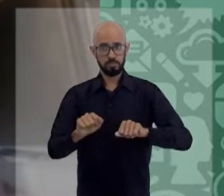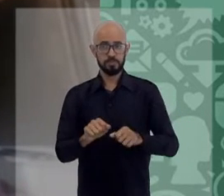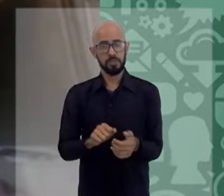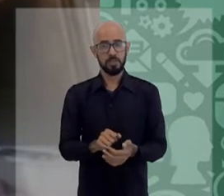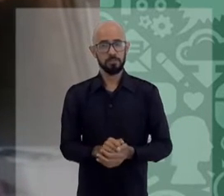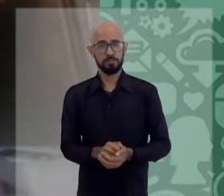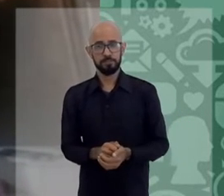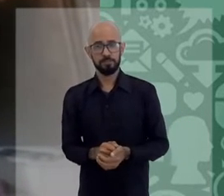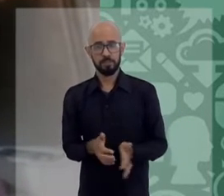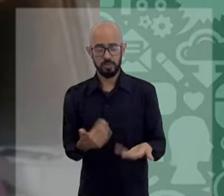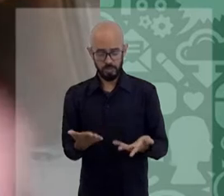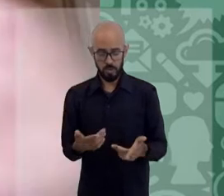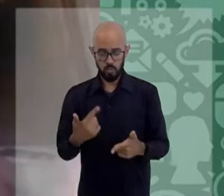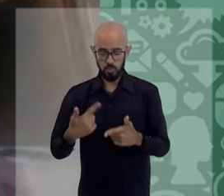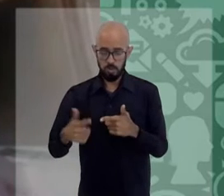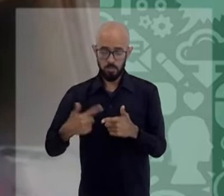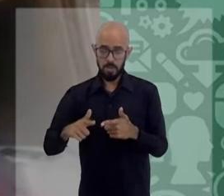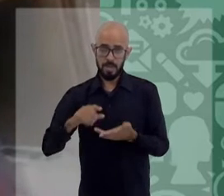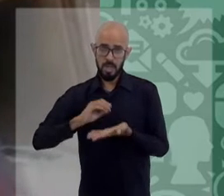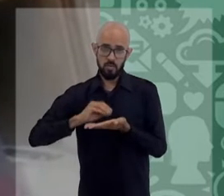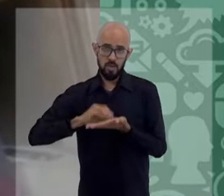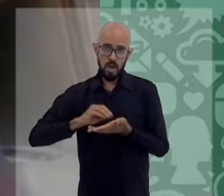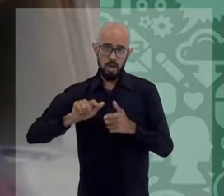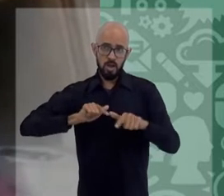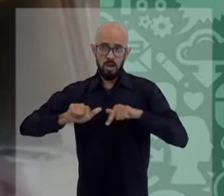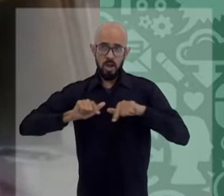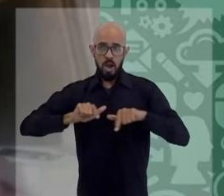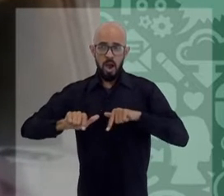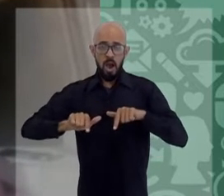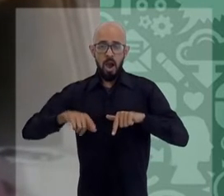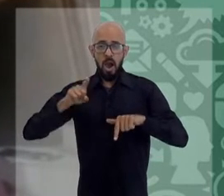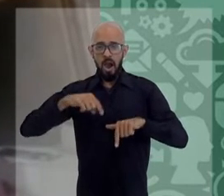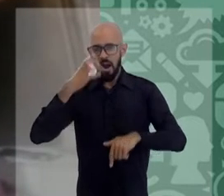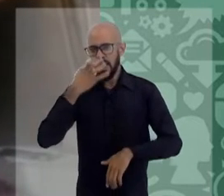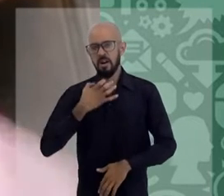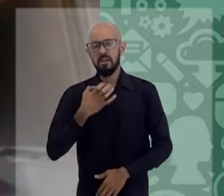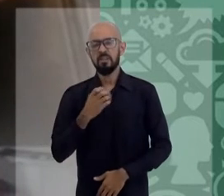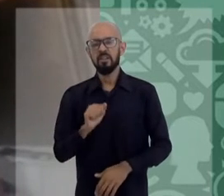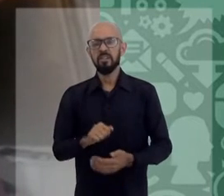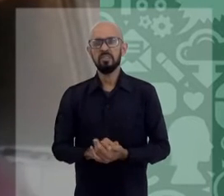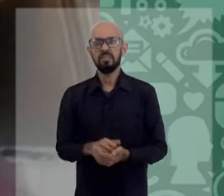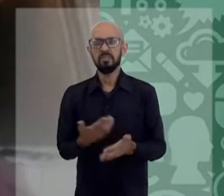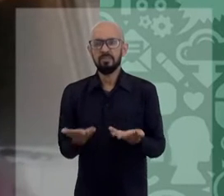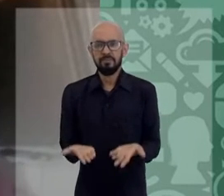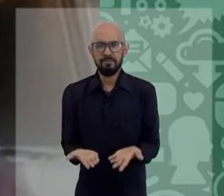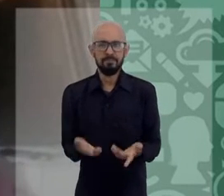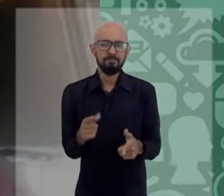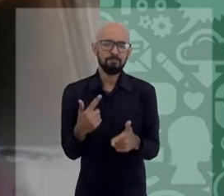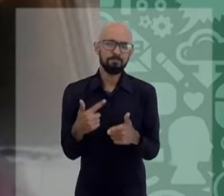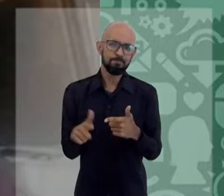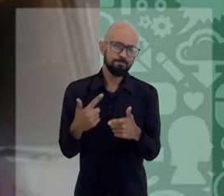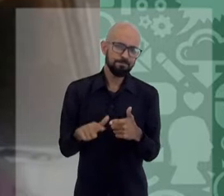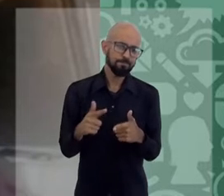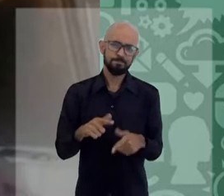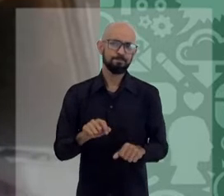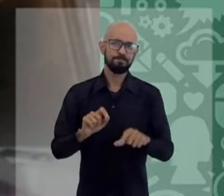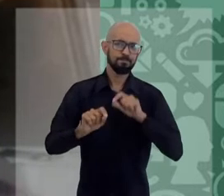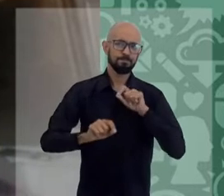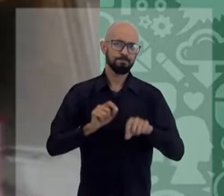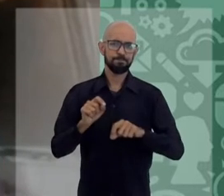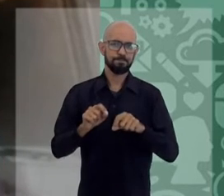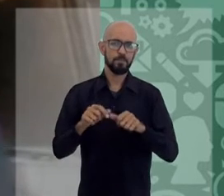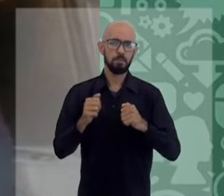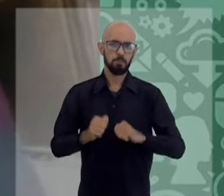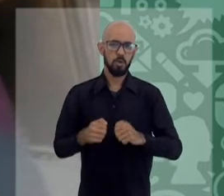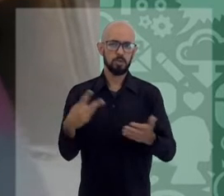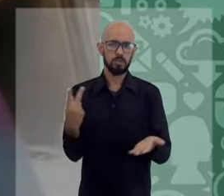mercado de trabalho, quer dizer, a questão do desemprego é uma questão muito, muito séria. Então, são questões que